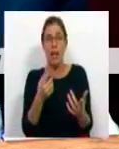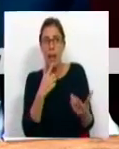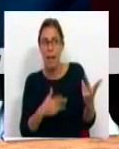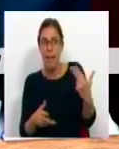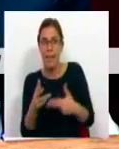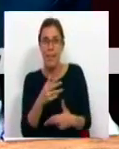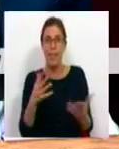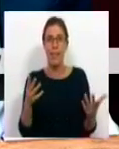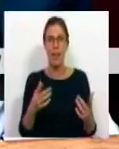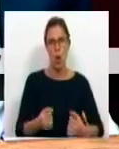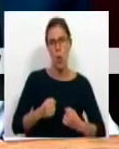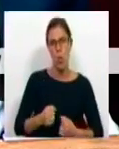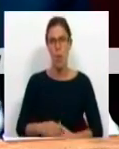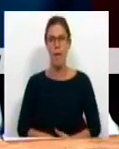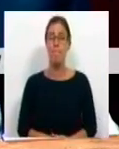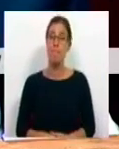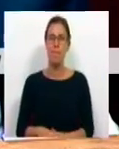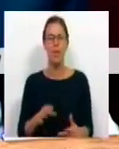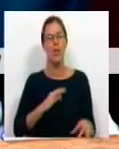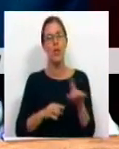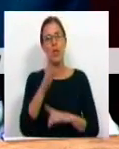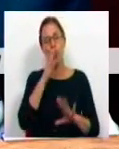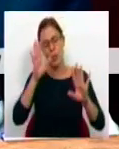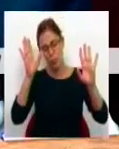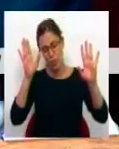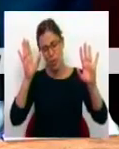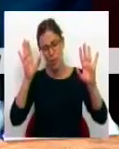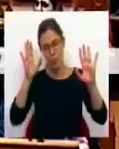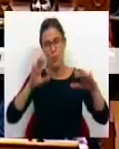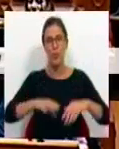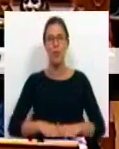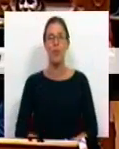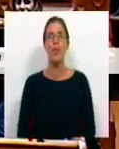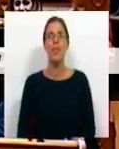crítica robusta. Srs. Deputados,